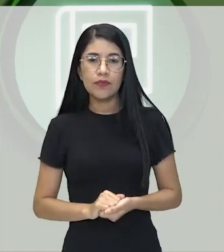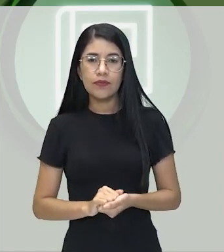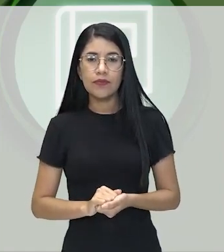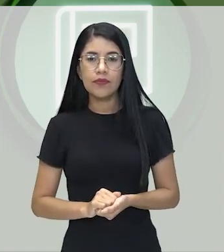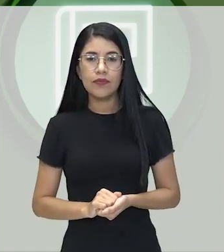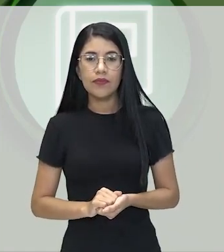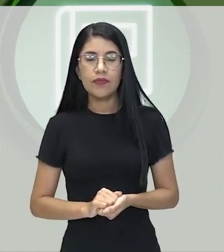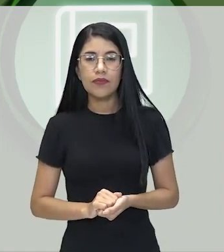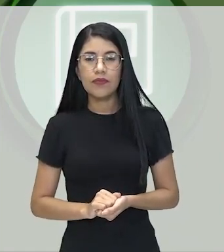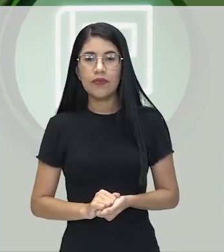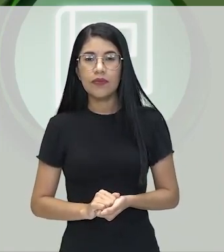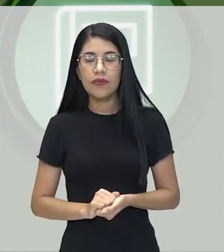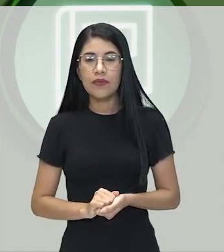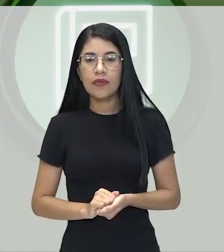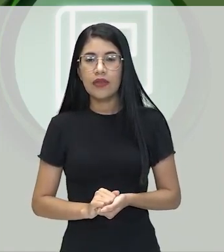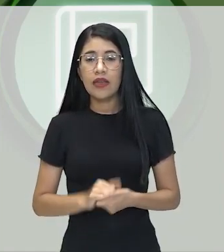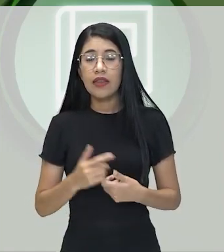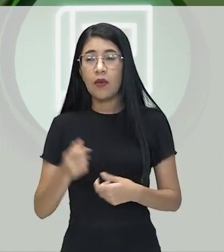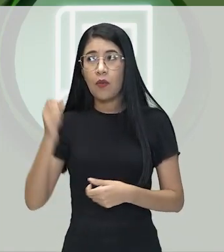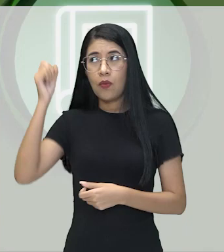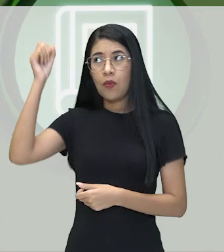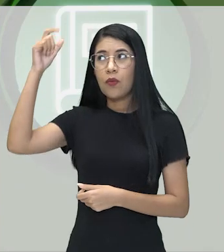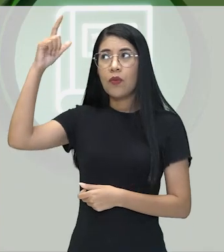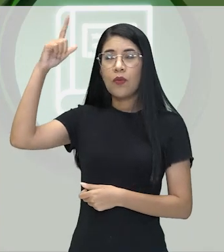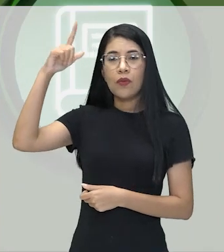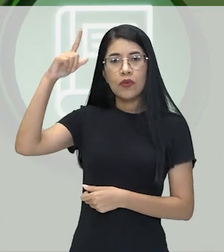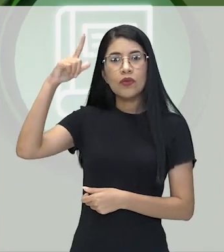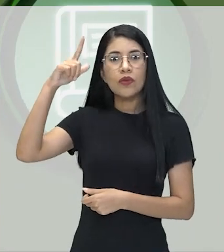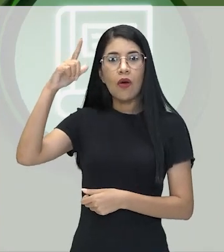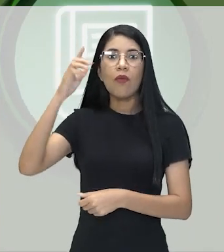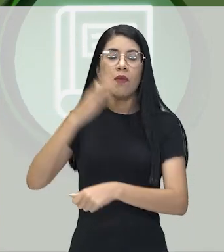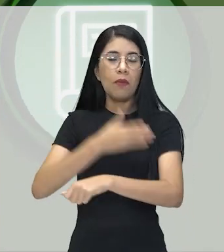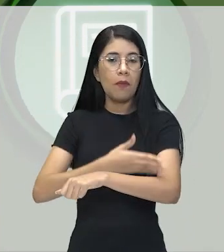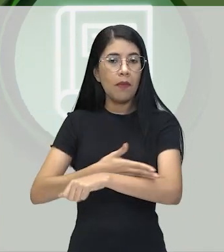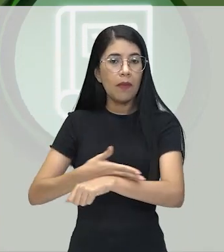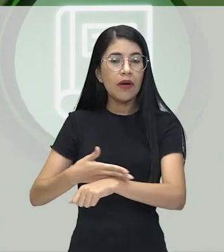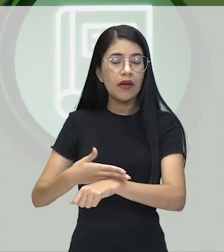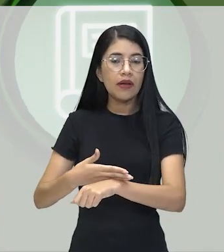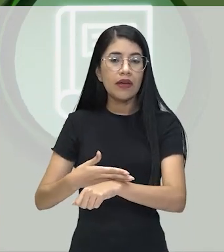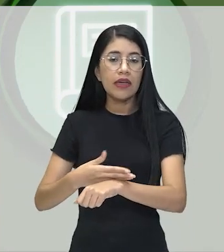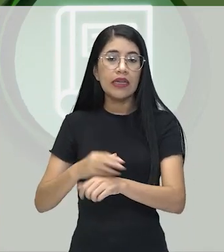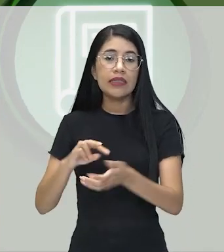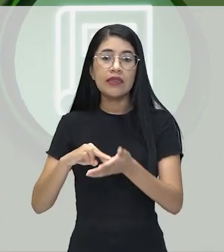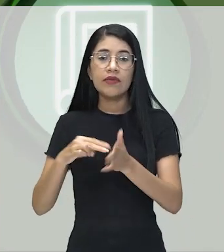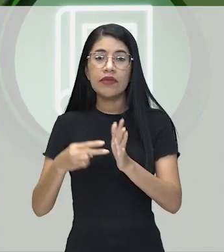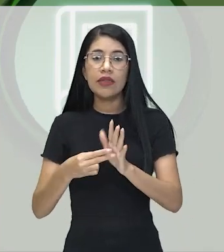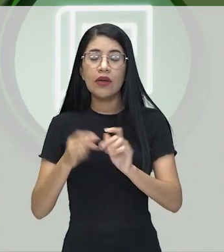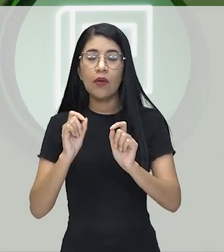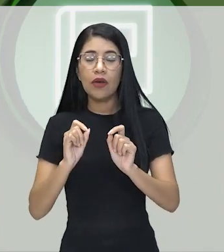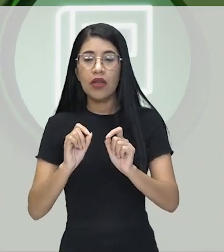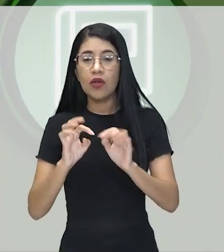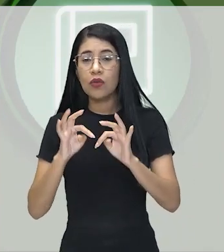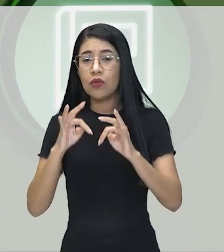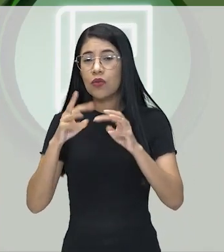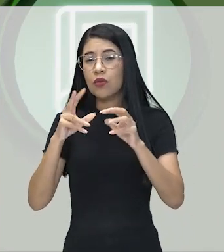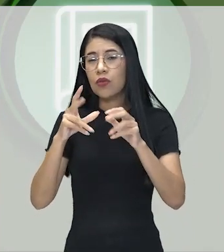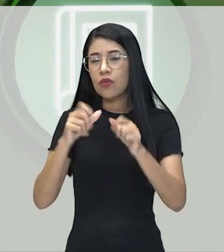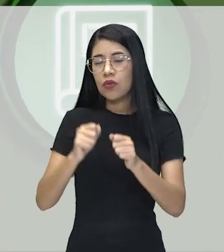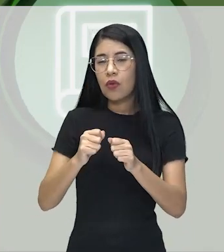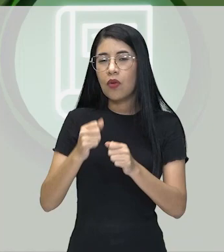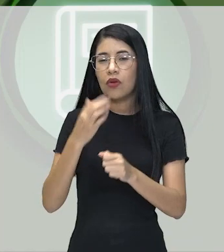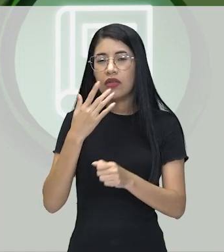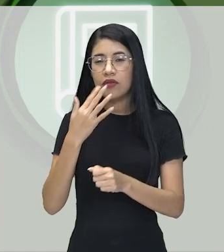cores. A luz do sol é uma luz que é branca, ou seja, ela tem todas as